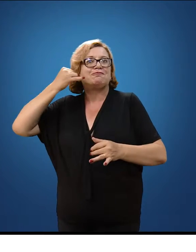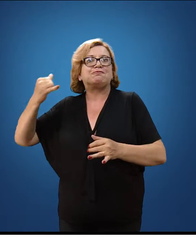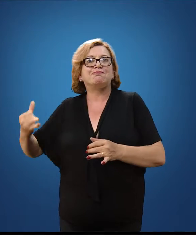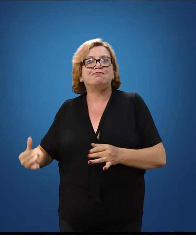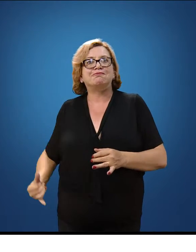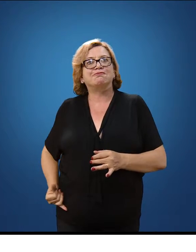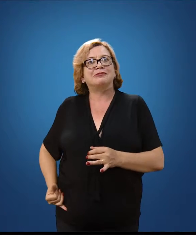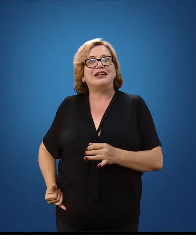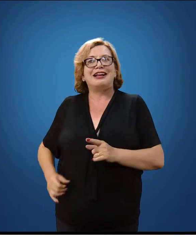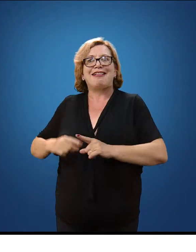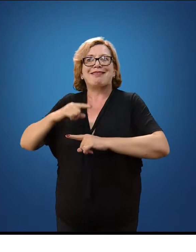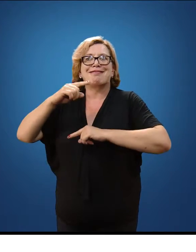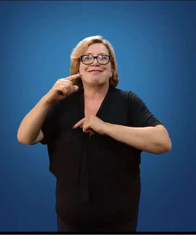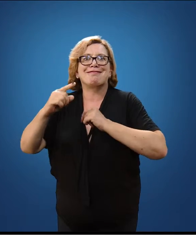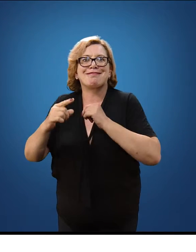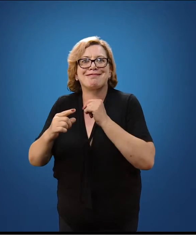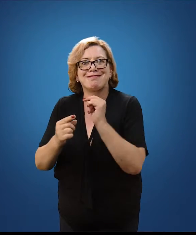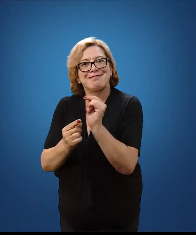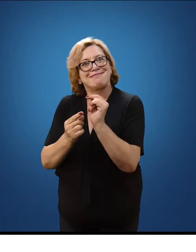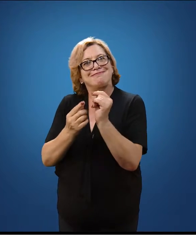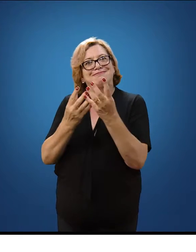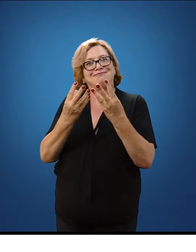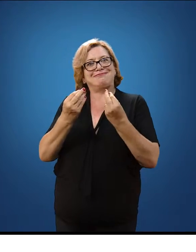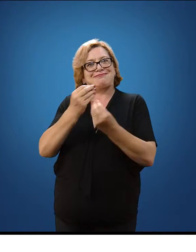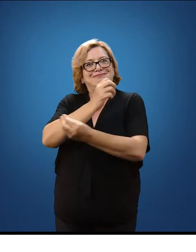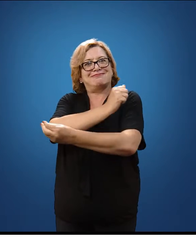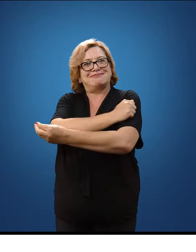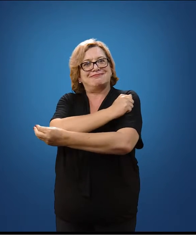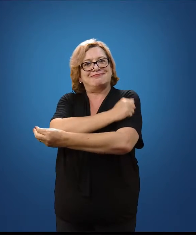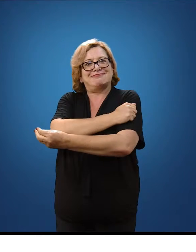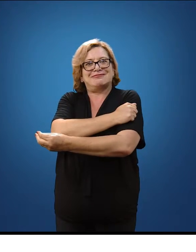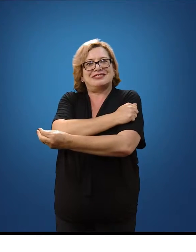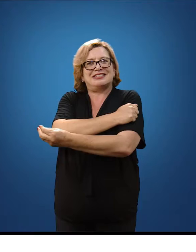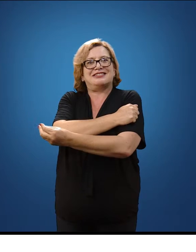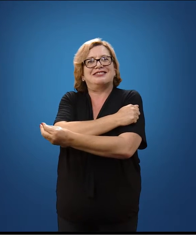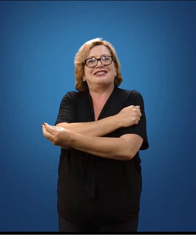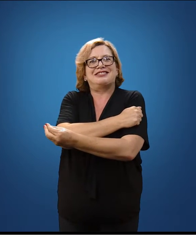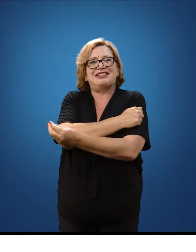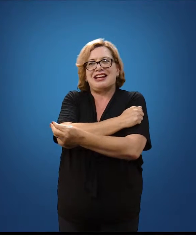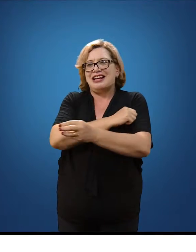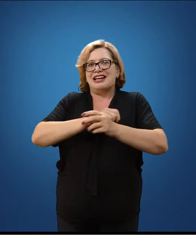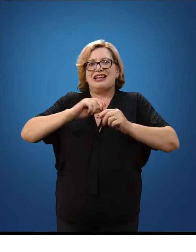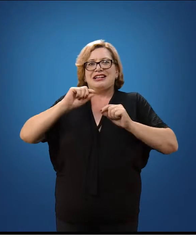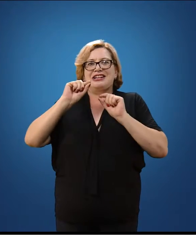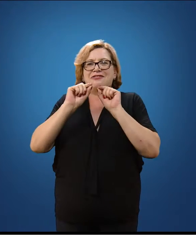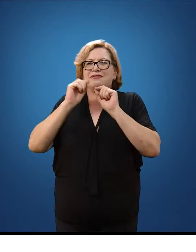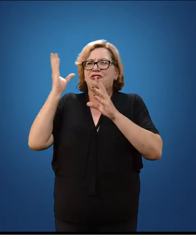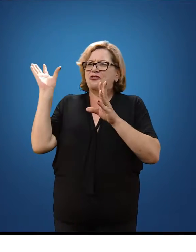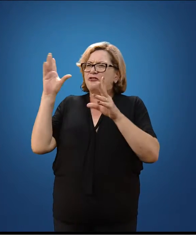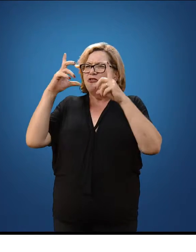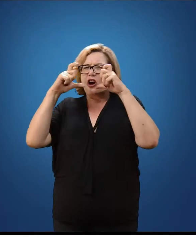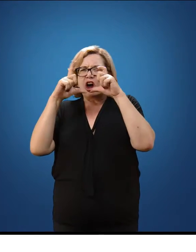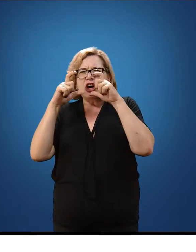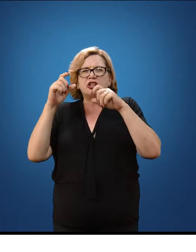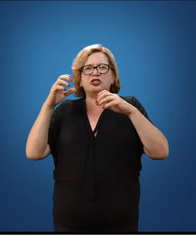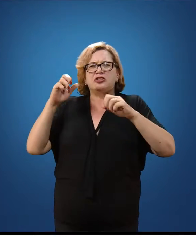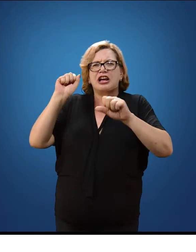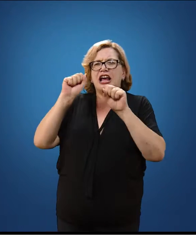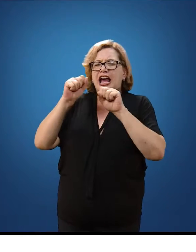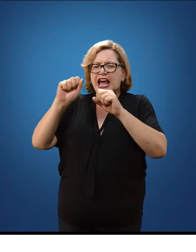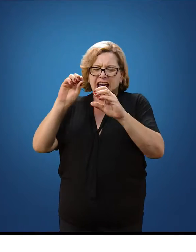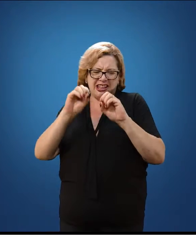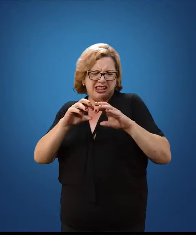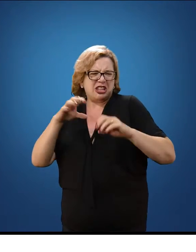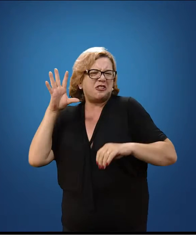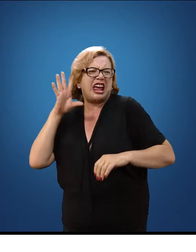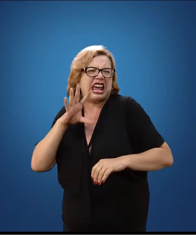inclusive, de ver depois, porque como a maioria dos meus alunos são meus amigos no Face, então depois eu vejo eles lá postar, nossa, aula super legal hoje e